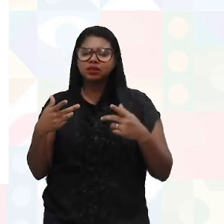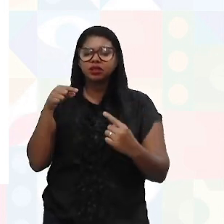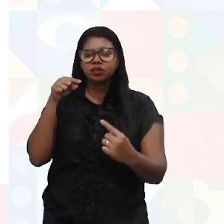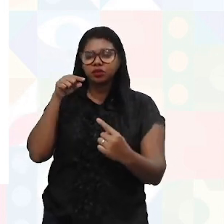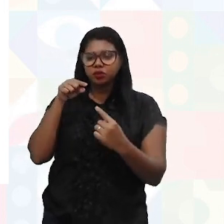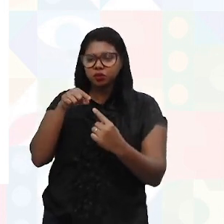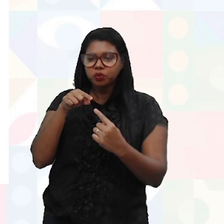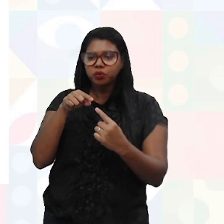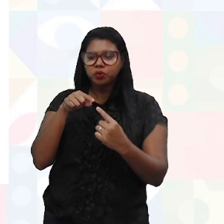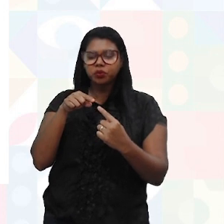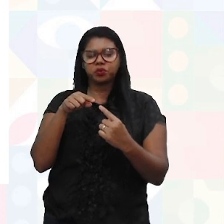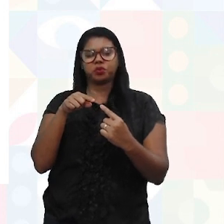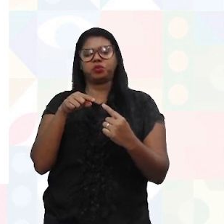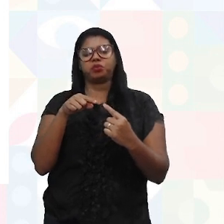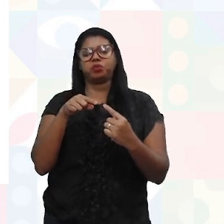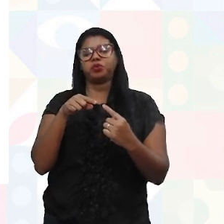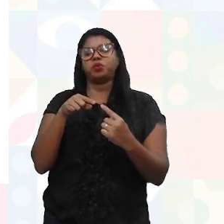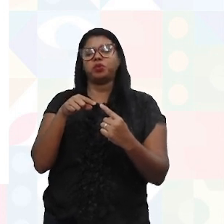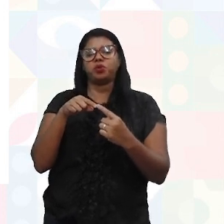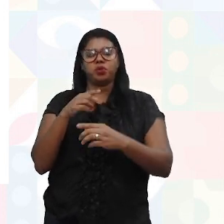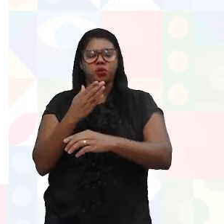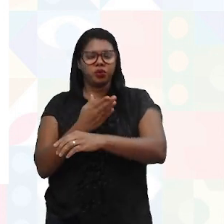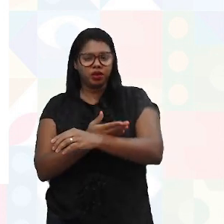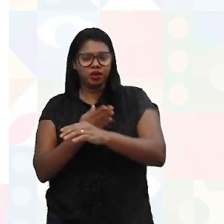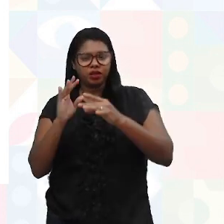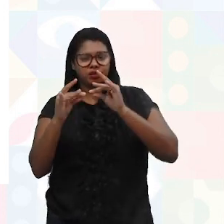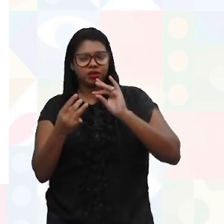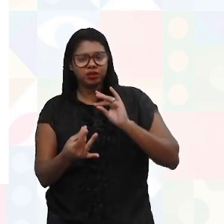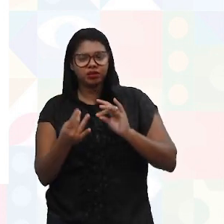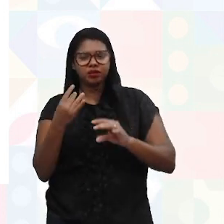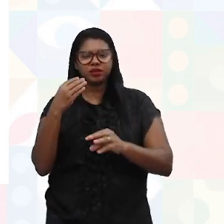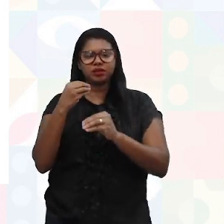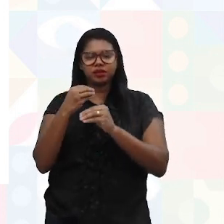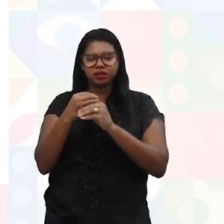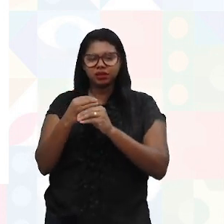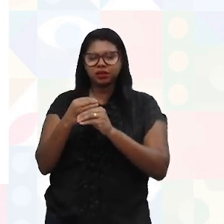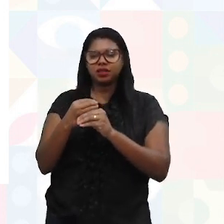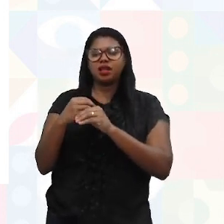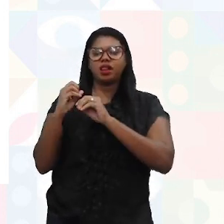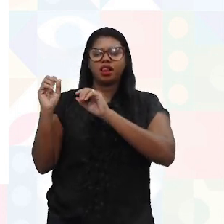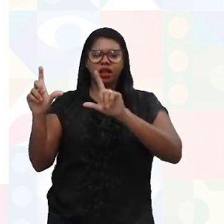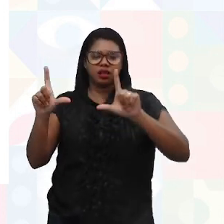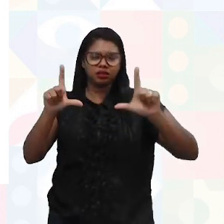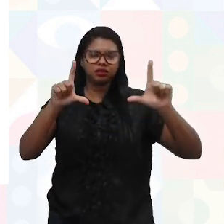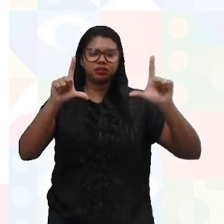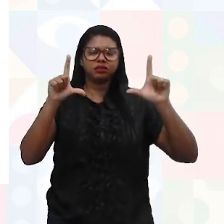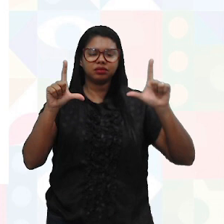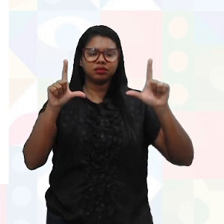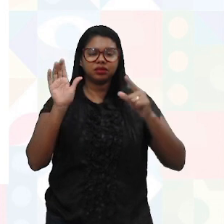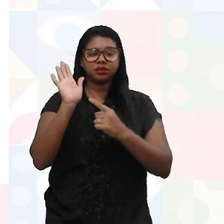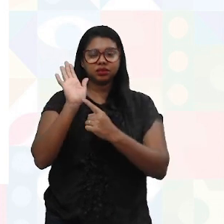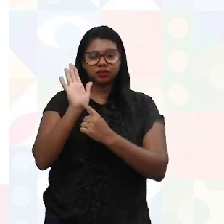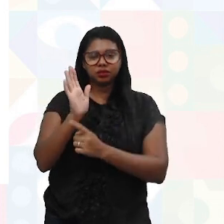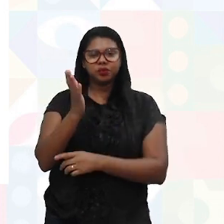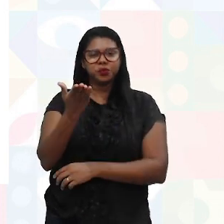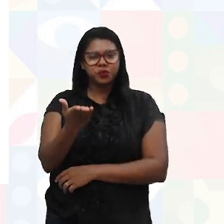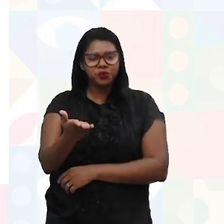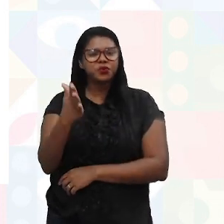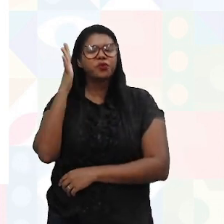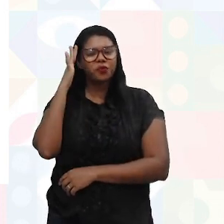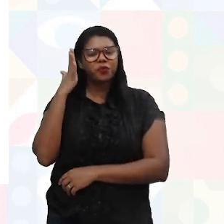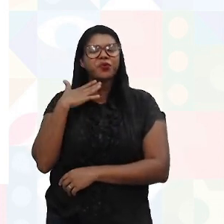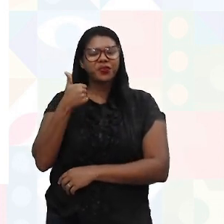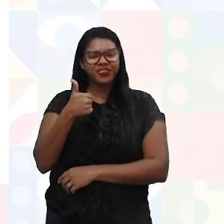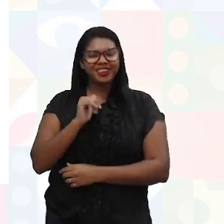que é a ilustração na Idade Média e Renascimento, né? Porque logo no slide a seguir eu vou mostrar uma imagem e vocês vão entender